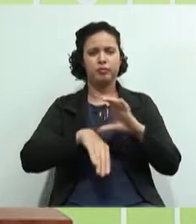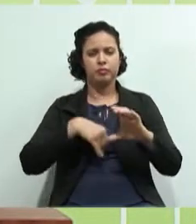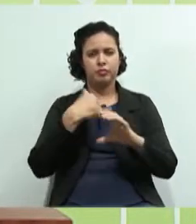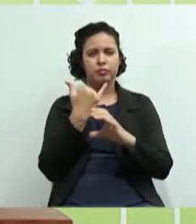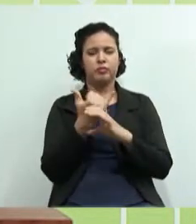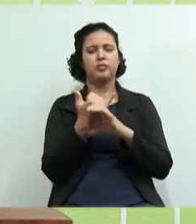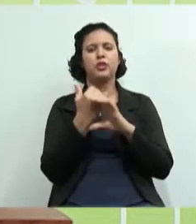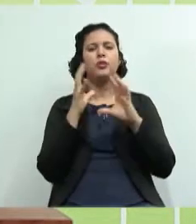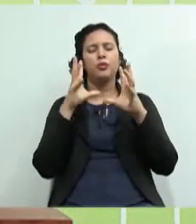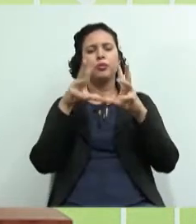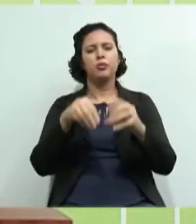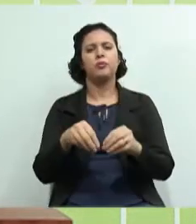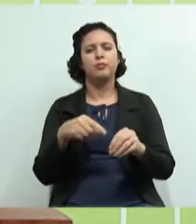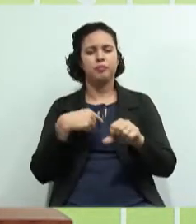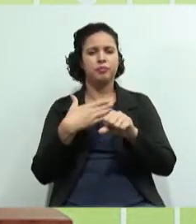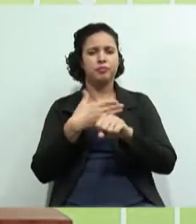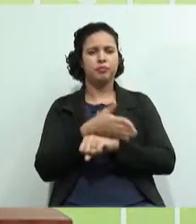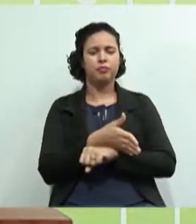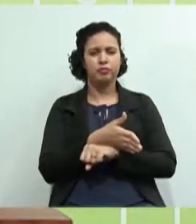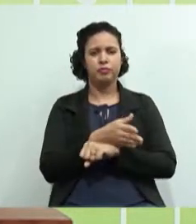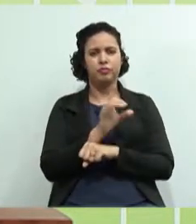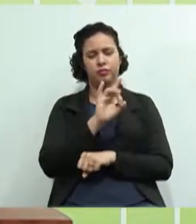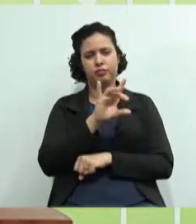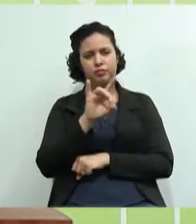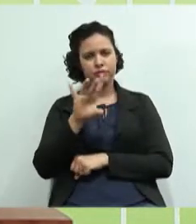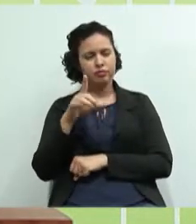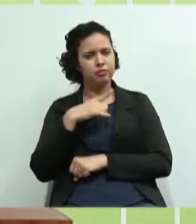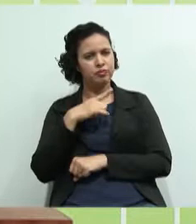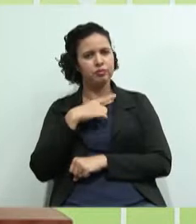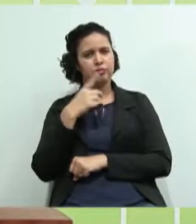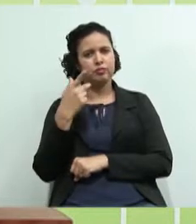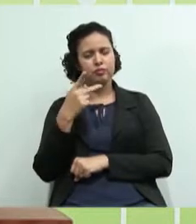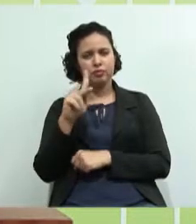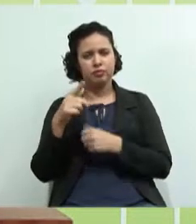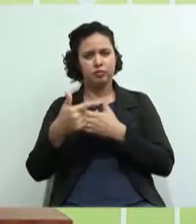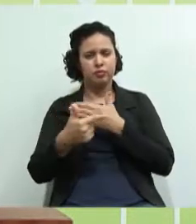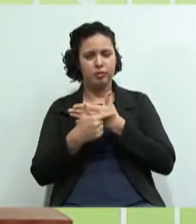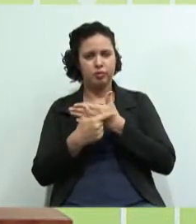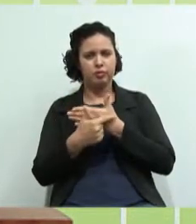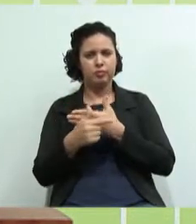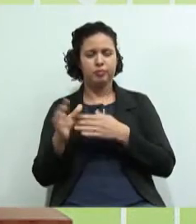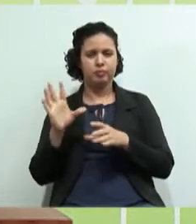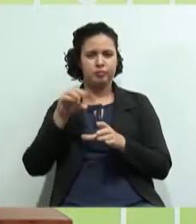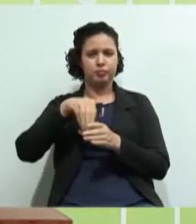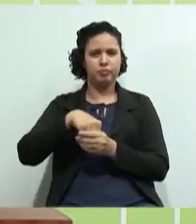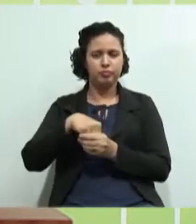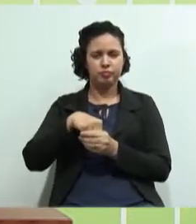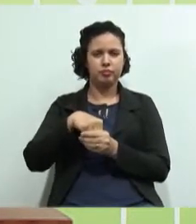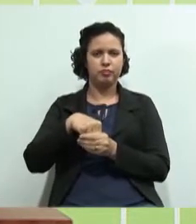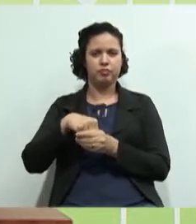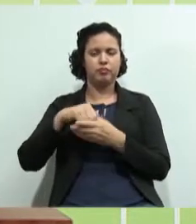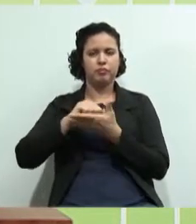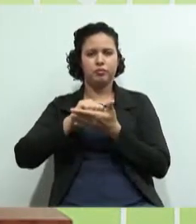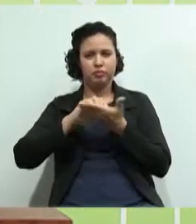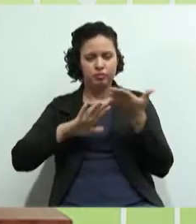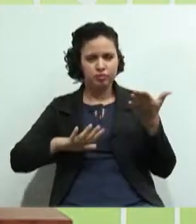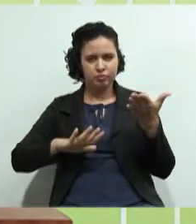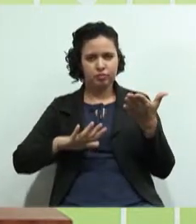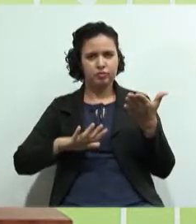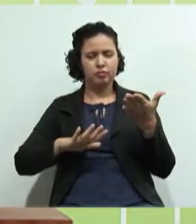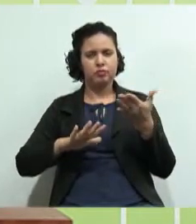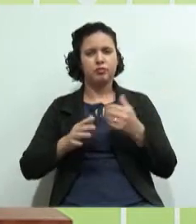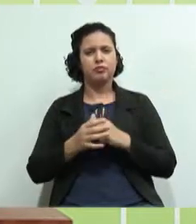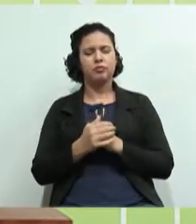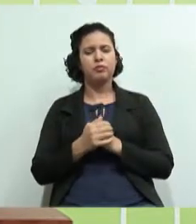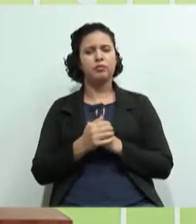mundo vai ter acesso a ela. Cada um tem o seu papel dentro dessa organização, dentro dessa atividade que é essa Teleaula 1.